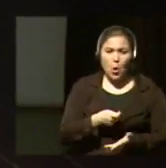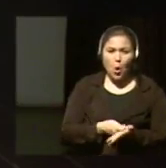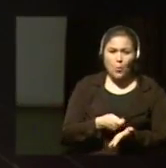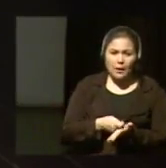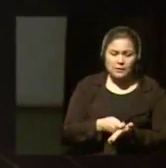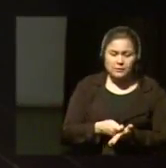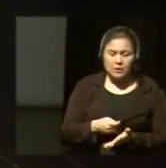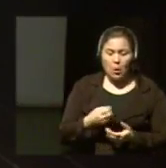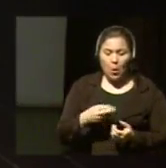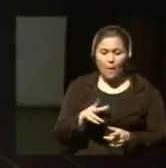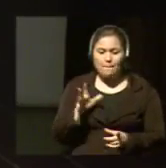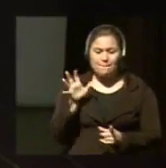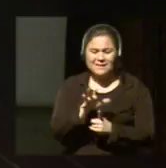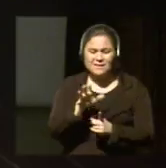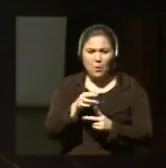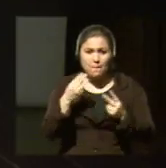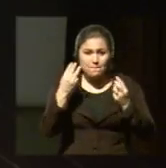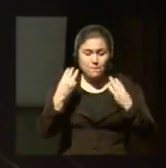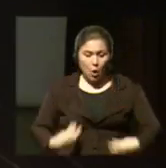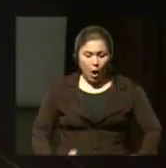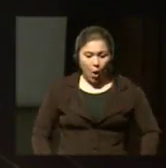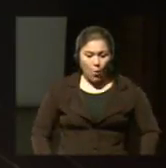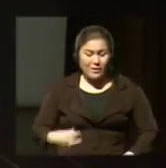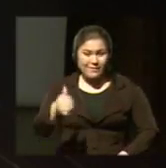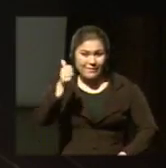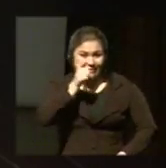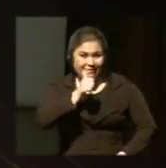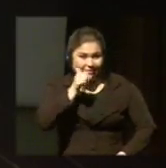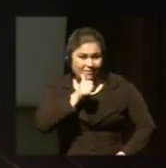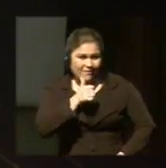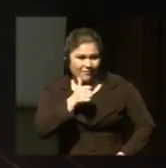pressão moral de que a filha precisa cuidar.